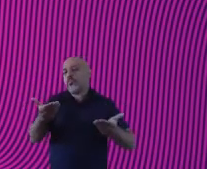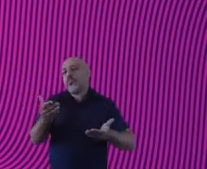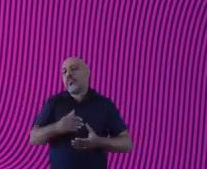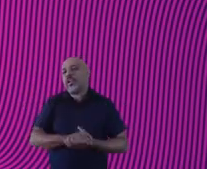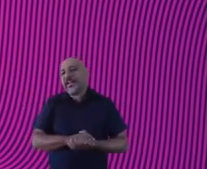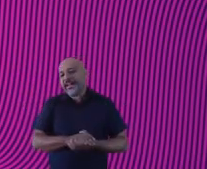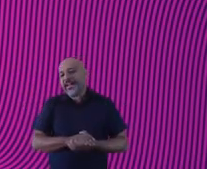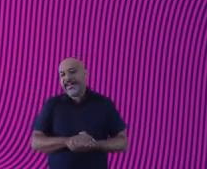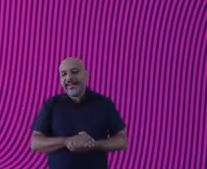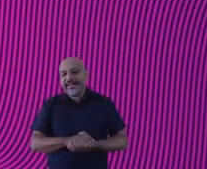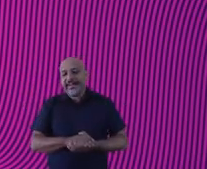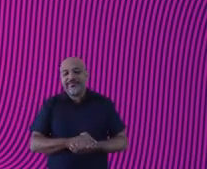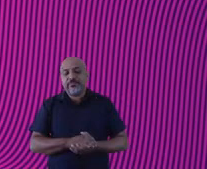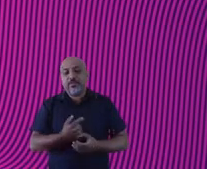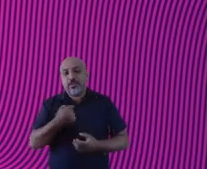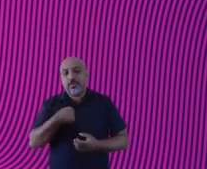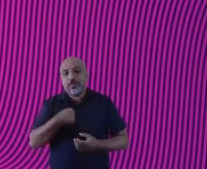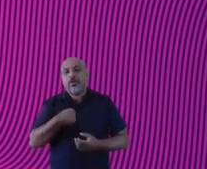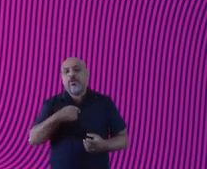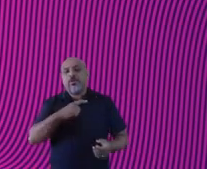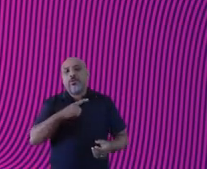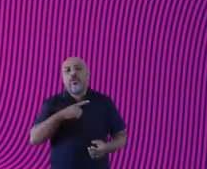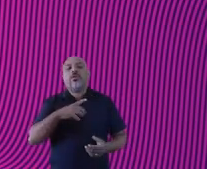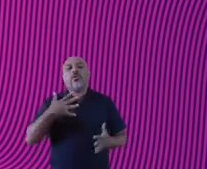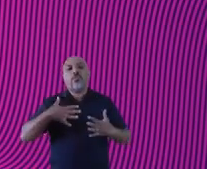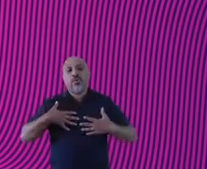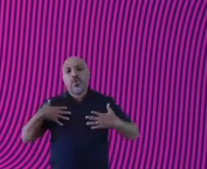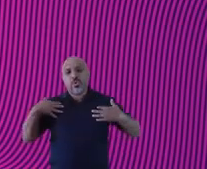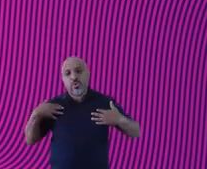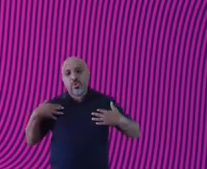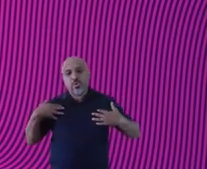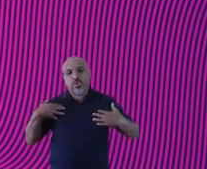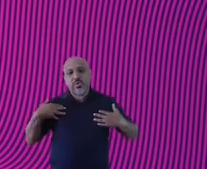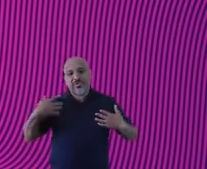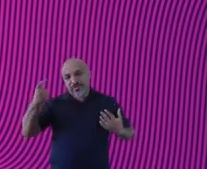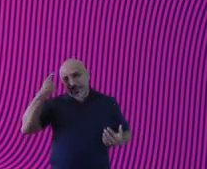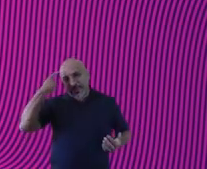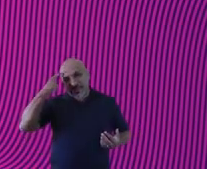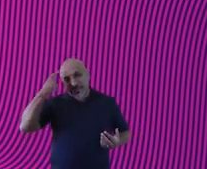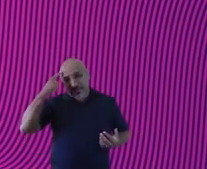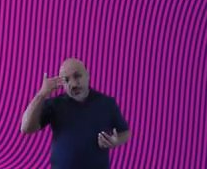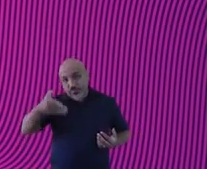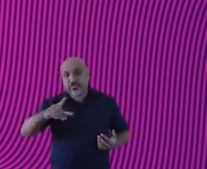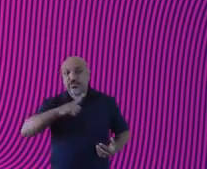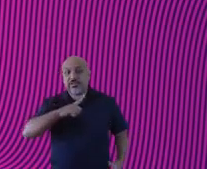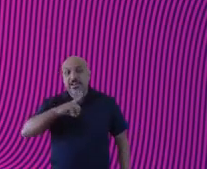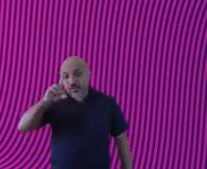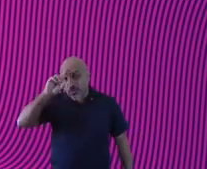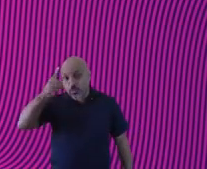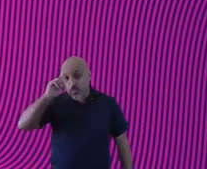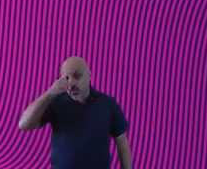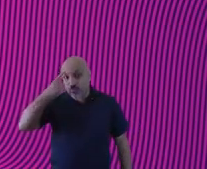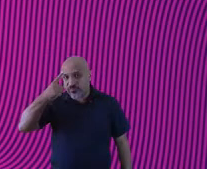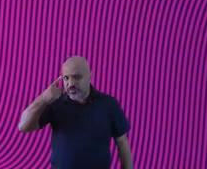e eu me orgulho de pensar que hoje em dia eu tenho muito mais dúvidas do que certeza.